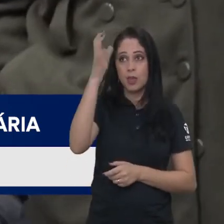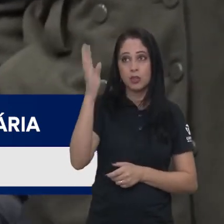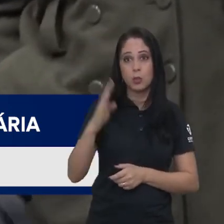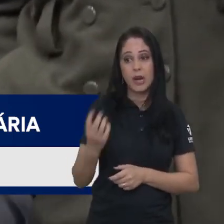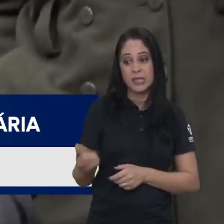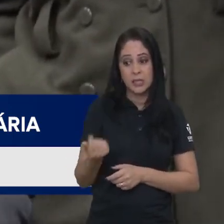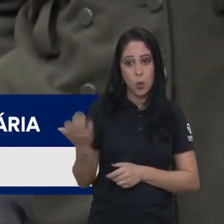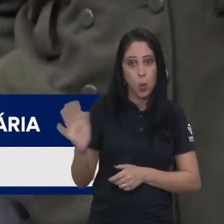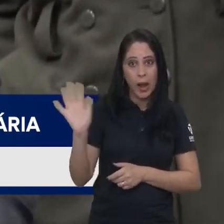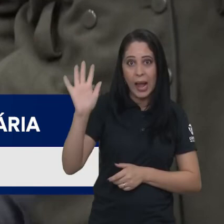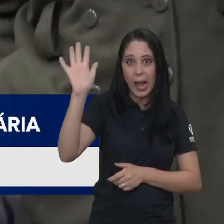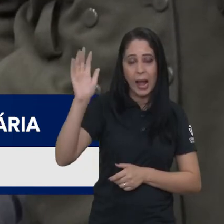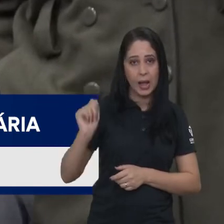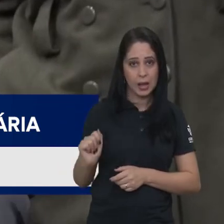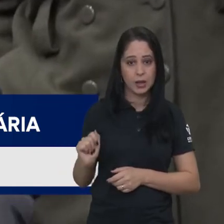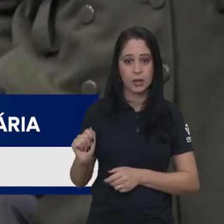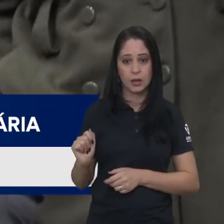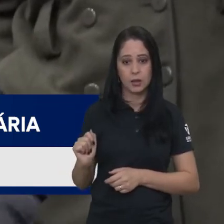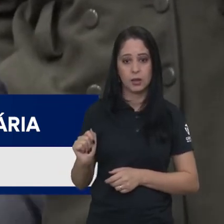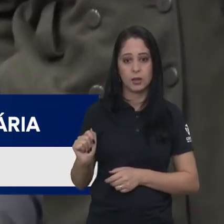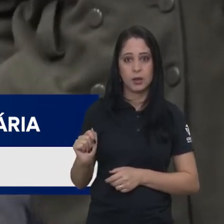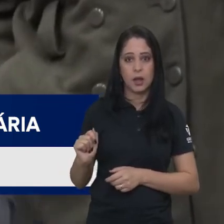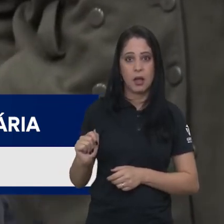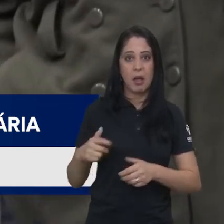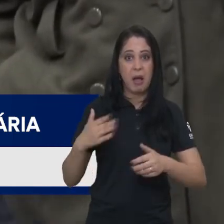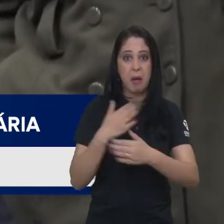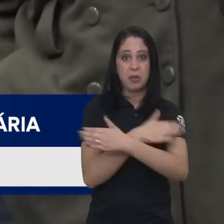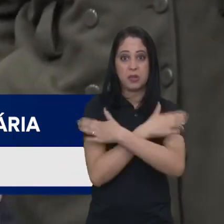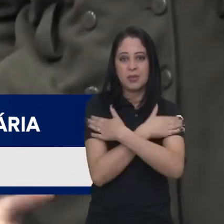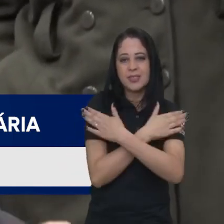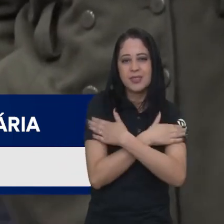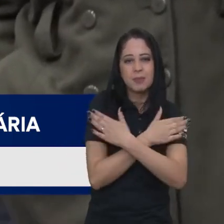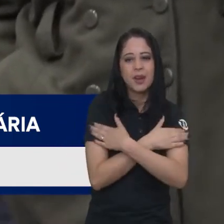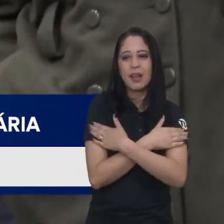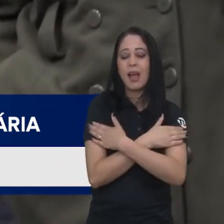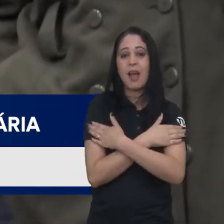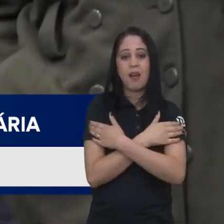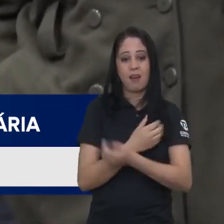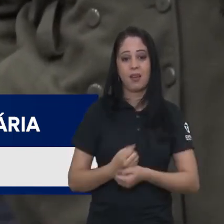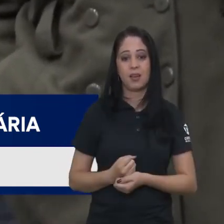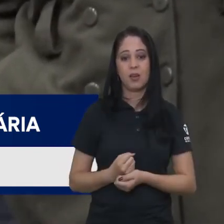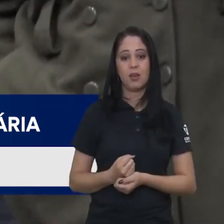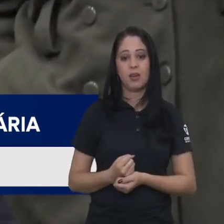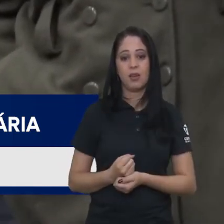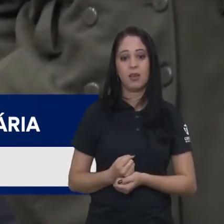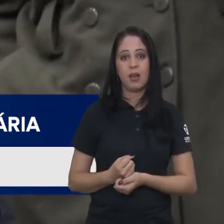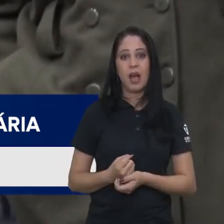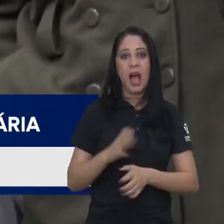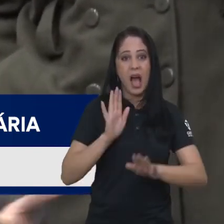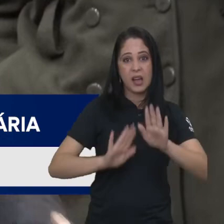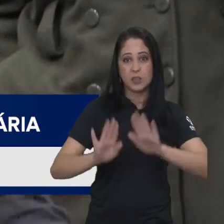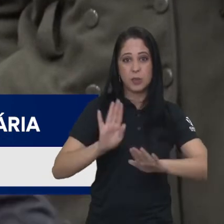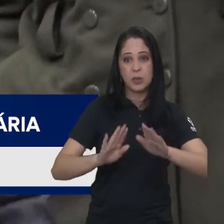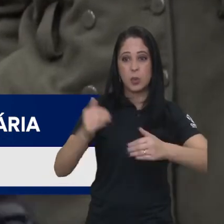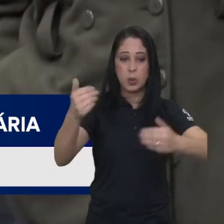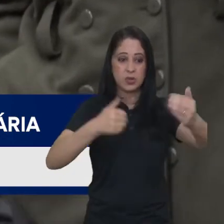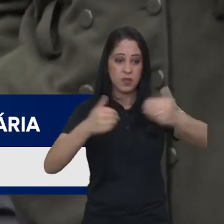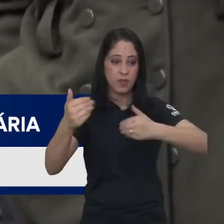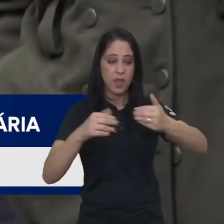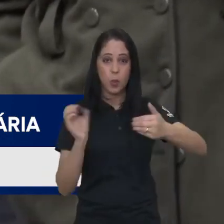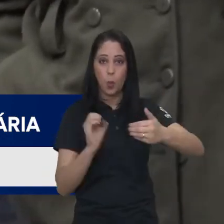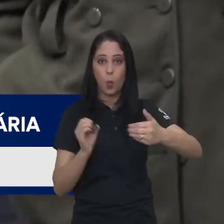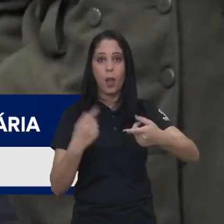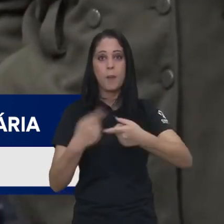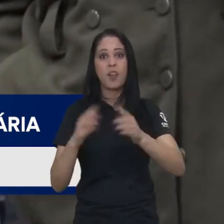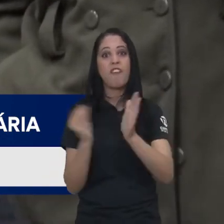infelizmente, tudo muito caro e sem dinheiro, sem emprego. Então, tantas pessoas que queriam estar aqui hoje e não estão porque não têm condições